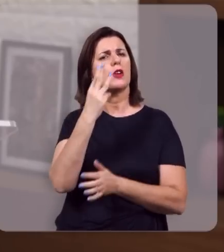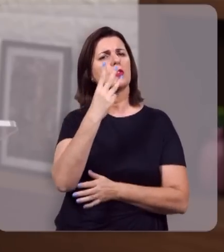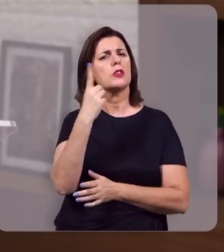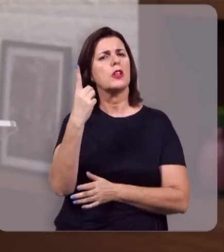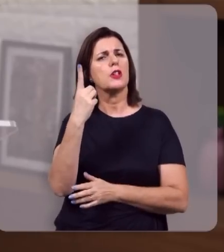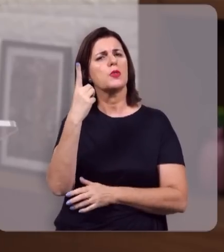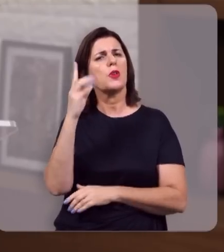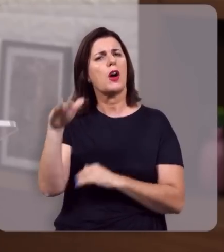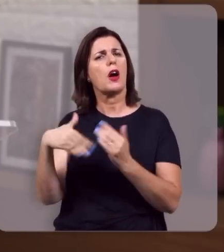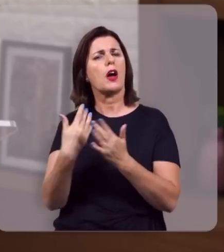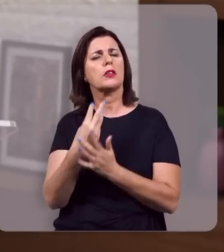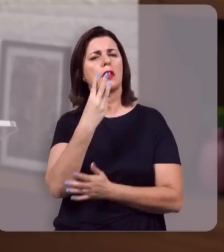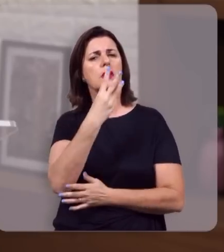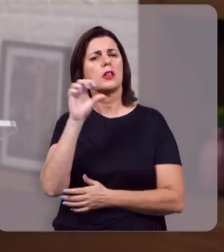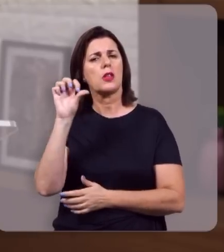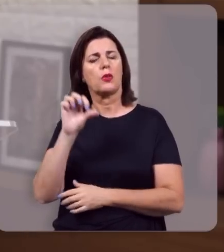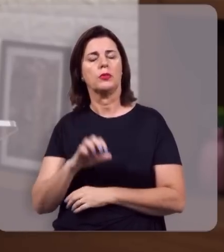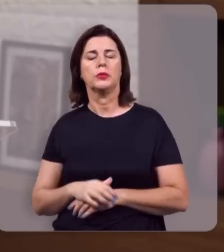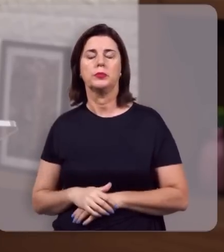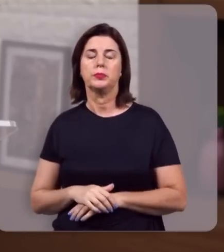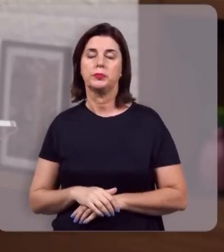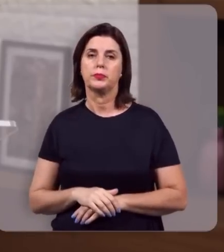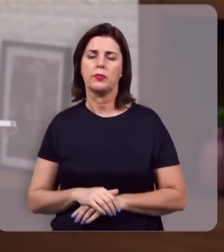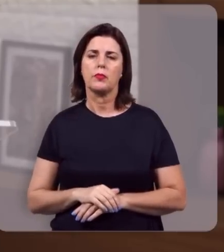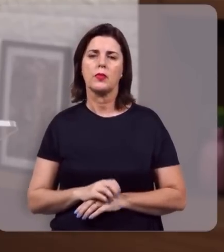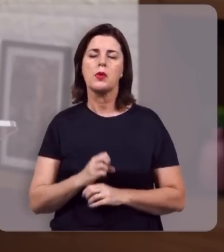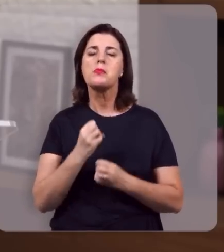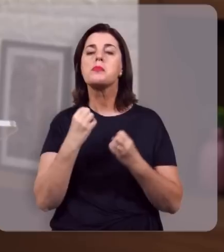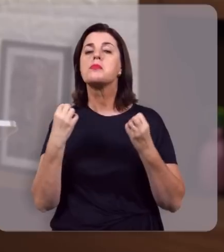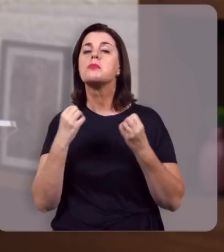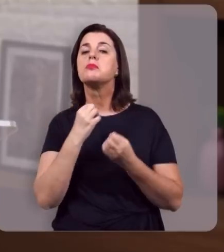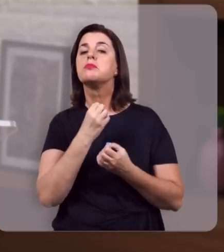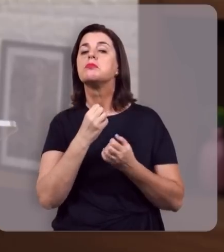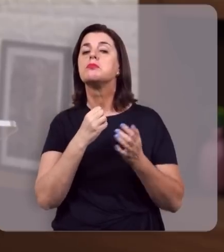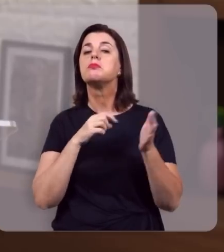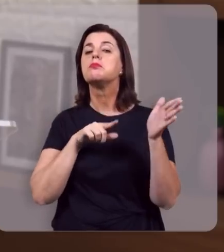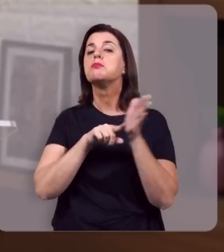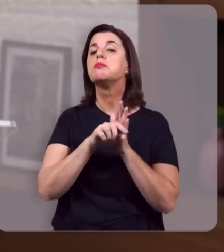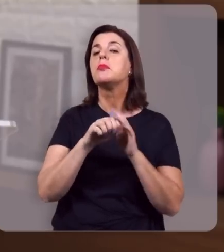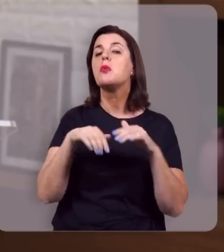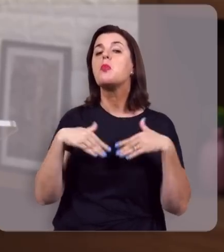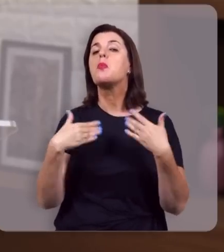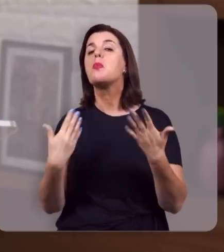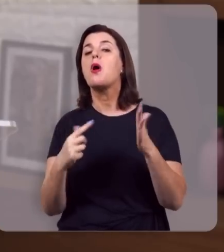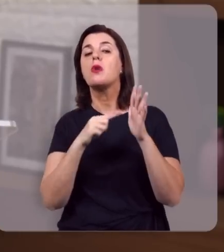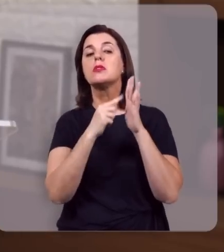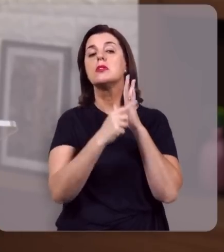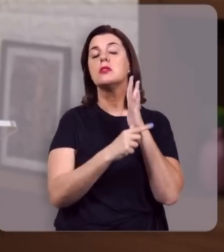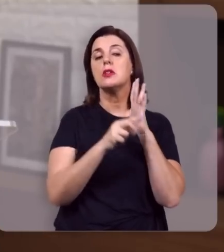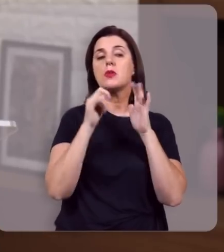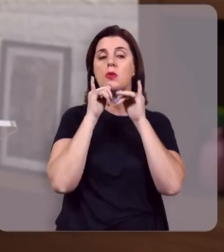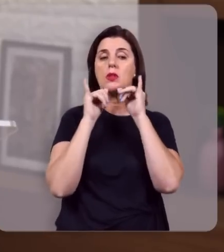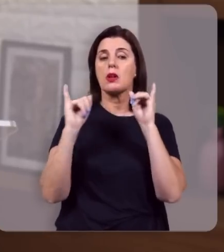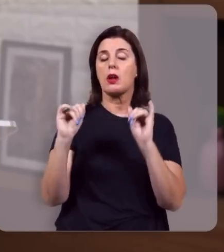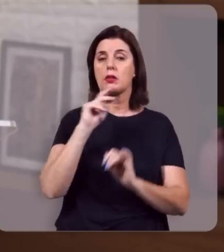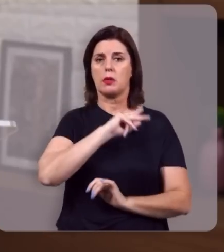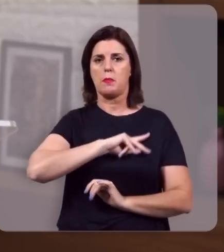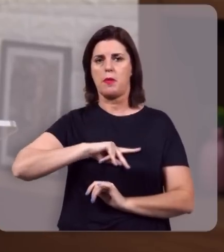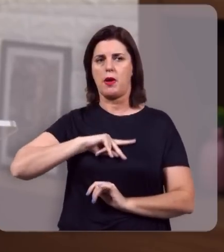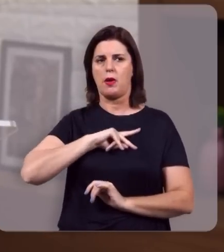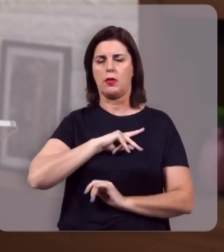31 a 39. Quais são estas 5 declarações de Paulo